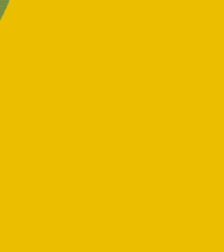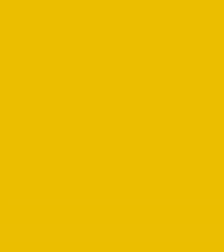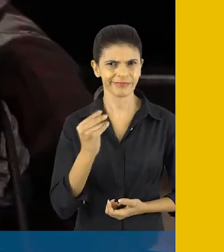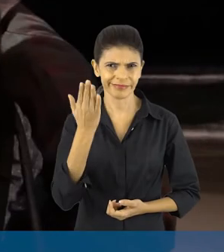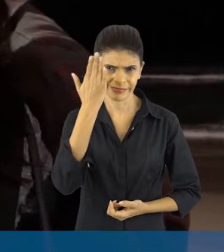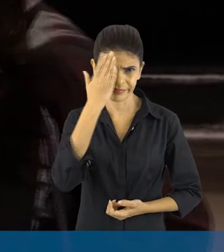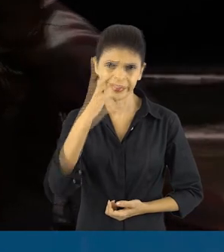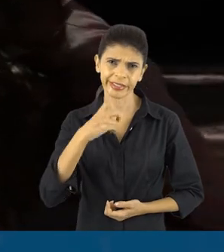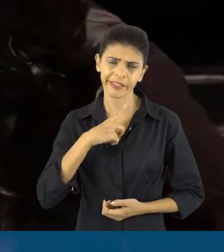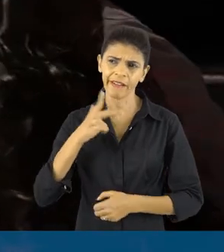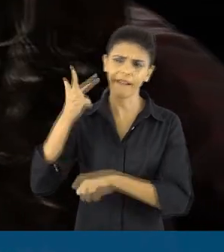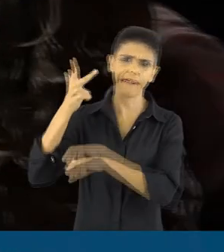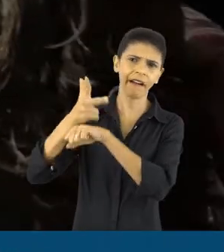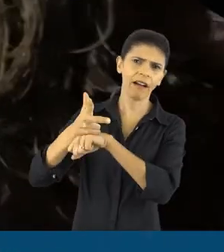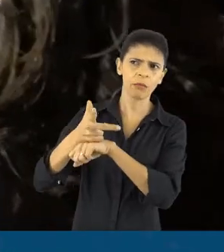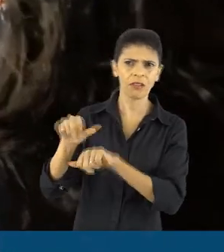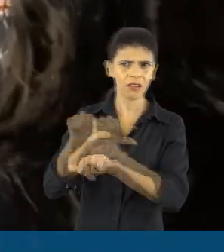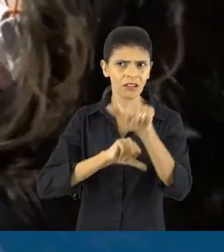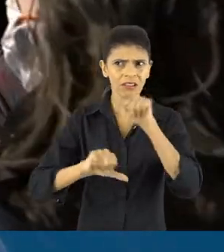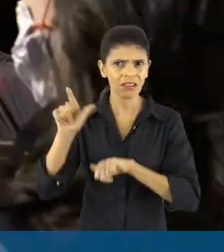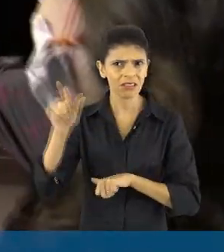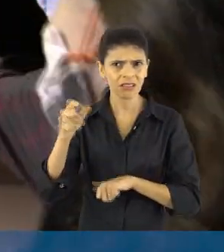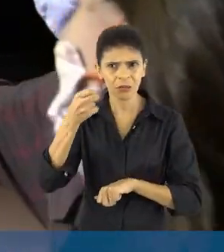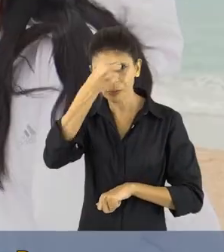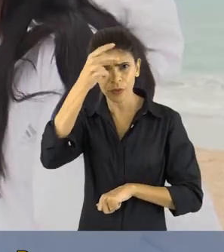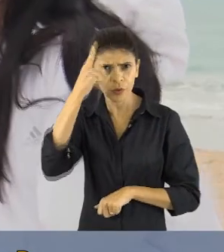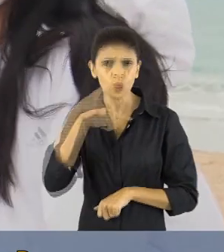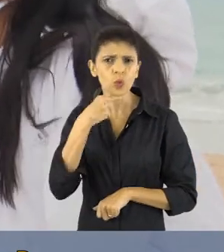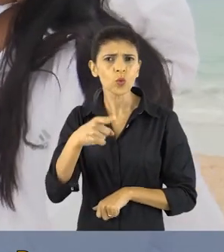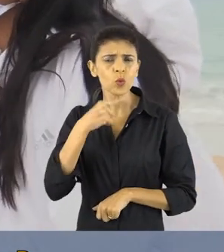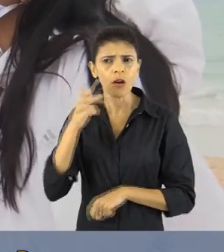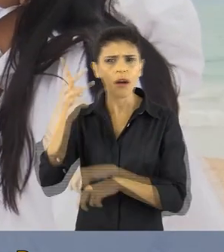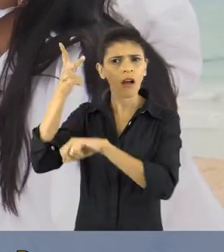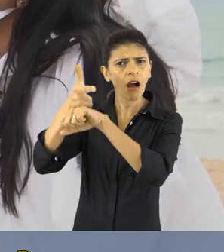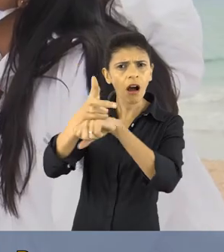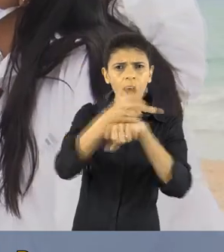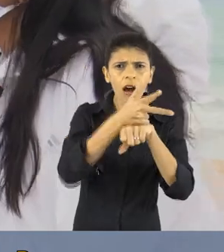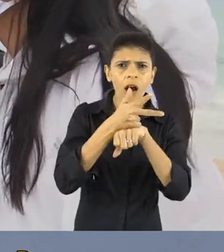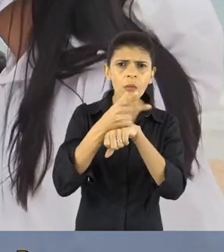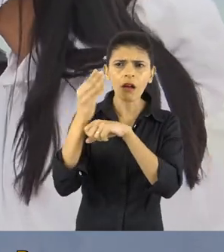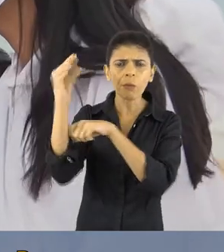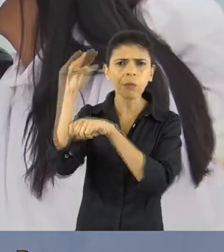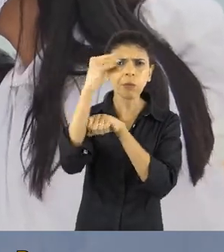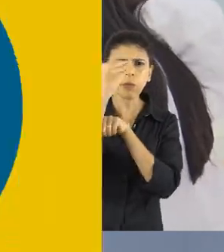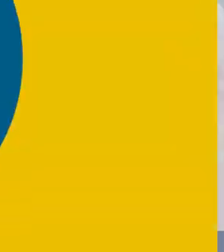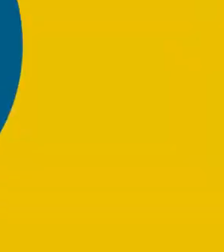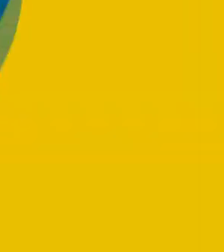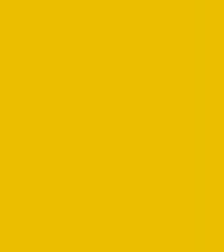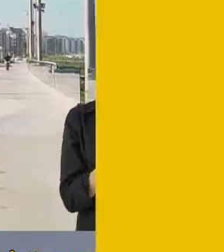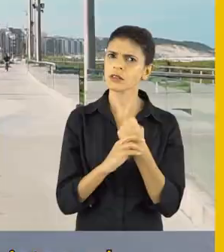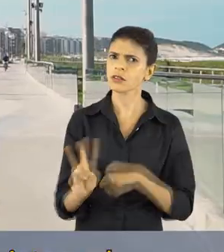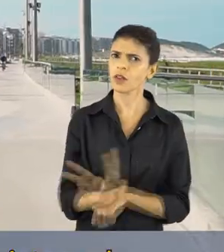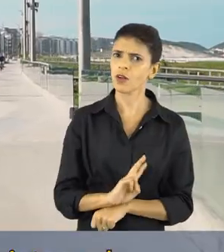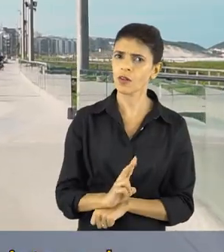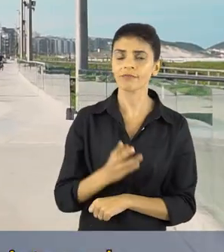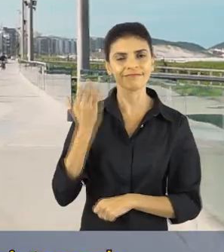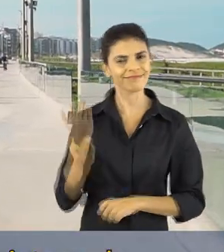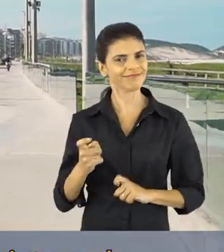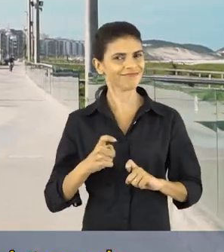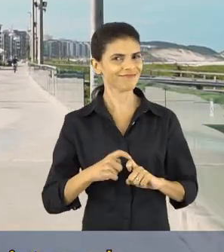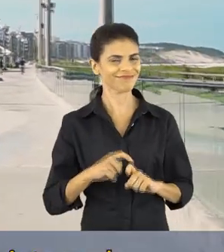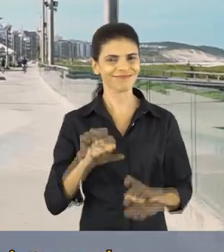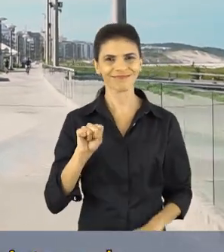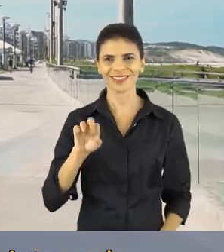Se até a gente tem câmera, como é que a prefeitura não consegue câmeras para cuidar da nossa segurança? É por isso que o